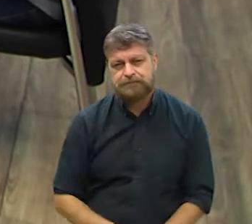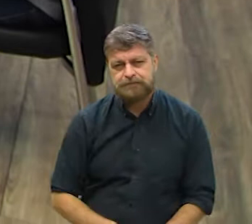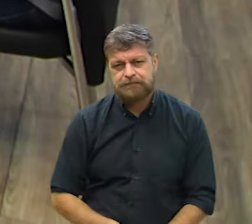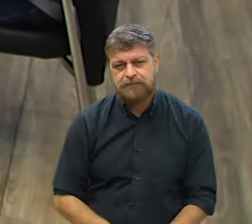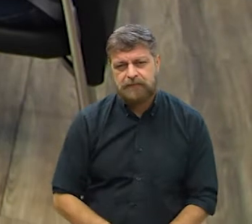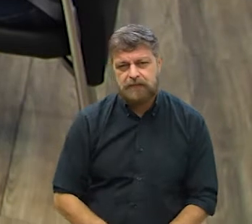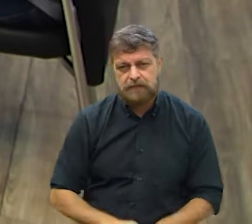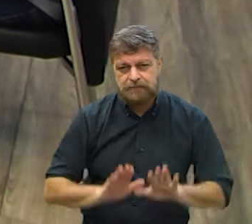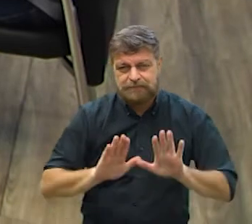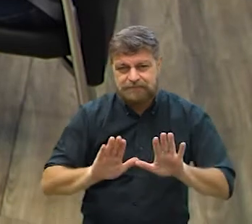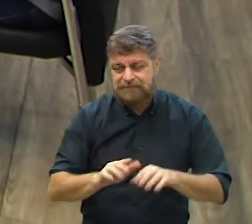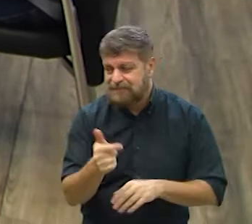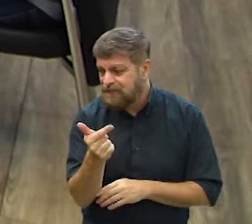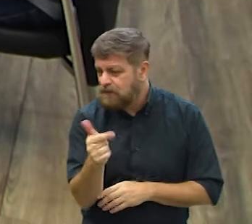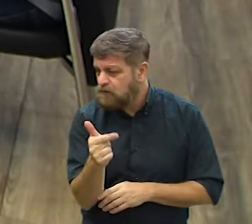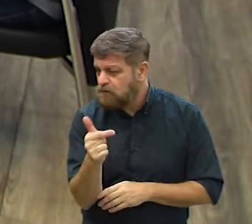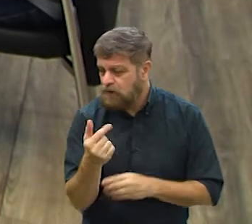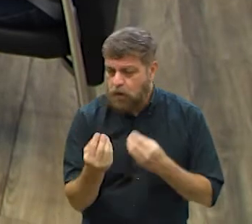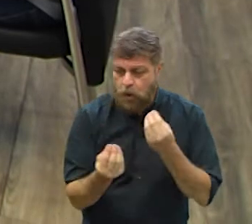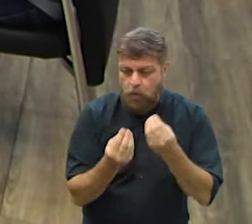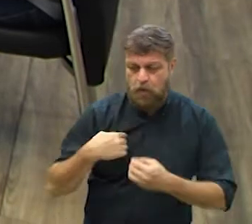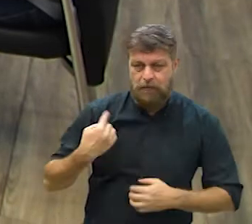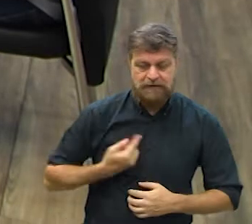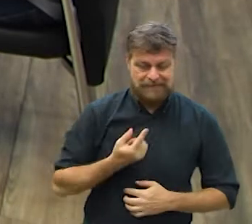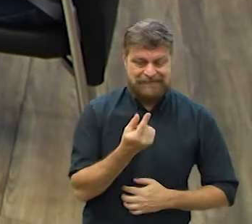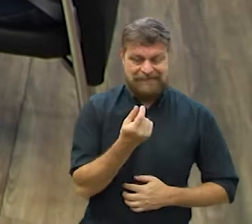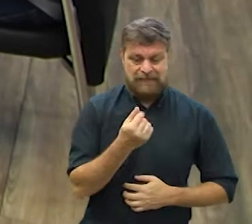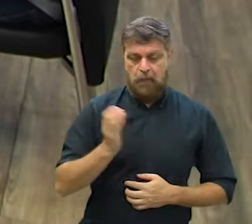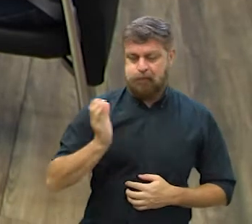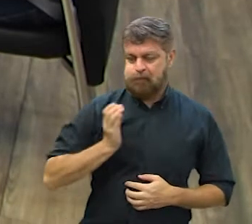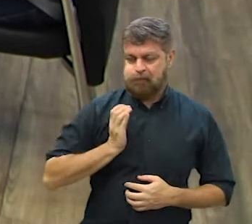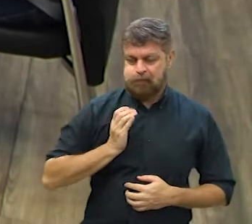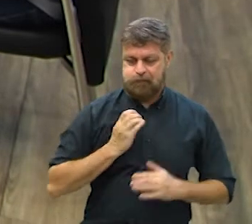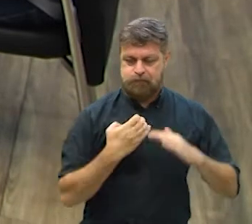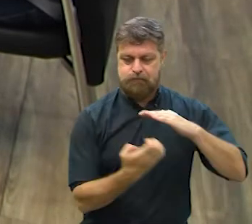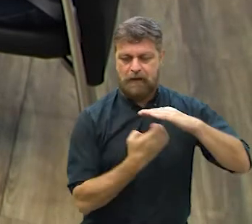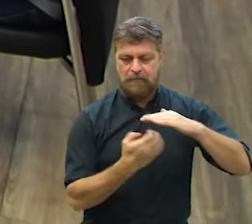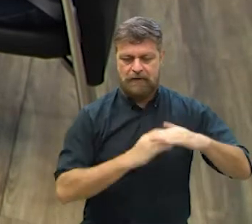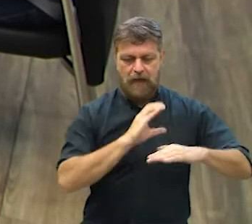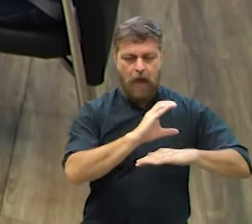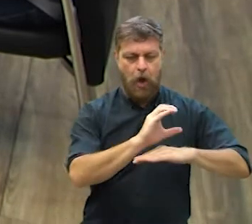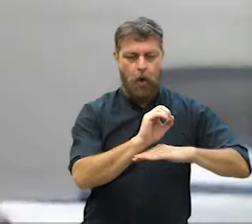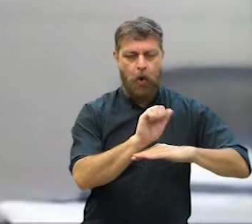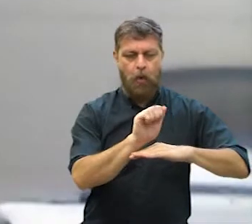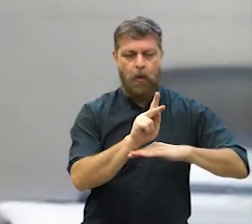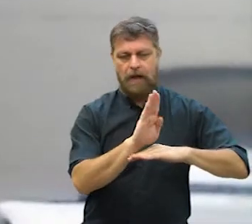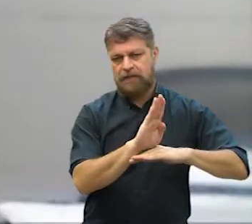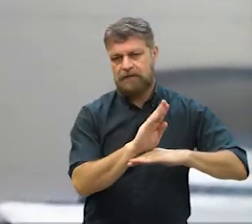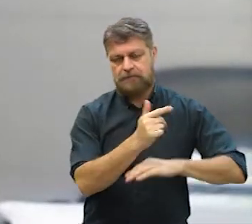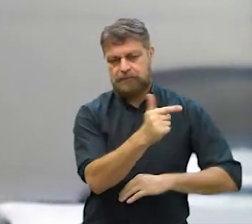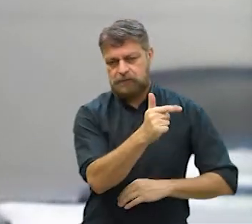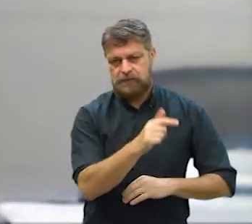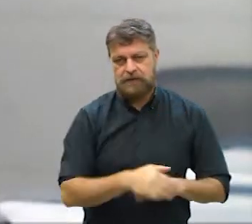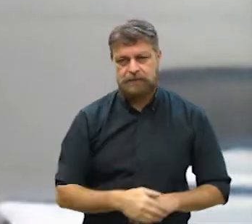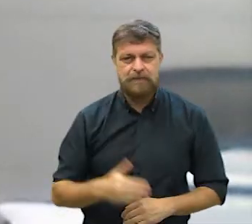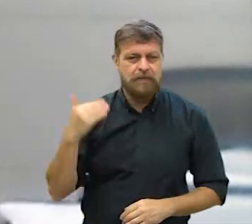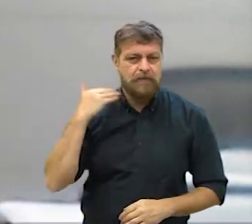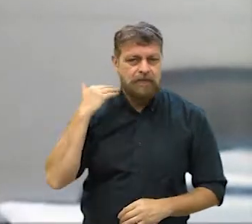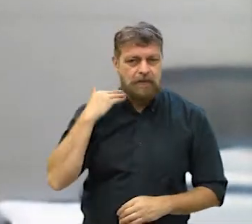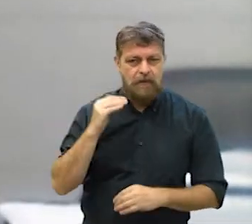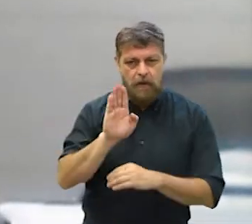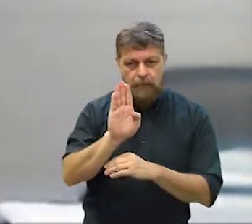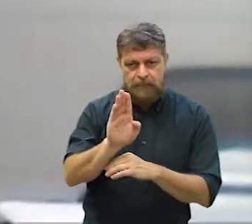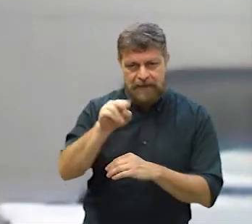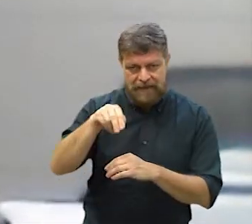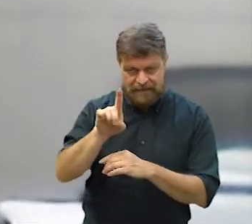né? Mas não há como nós termos capital. A extensão do